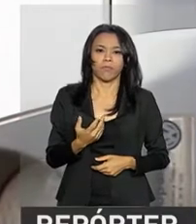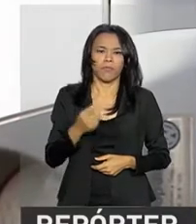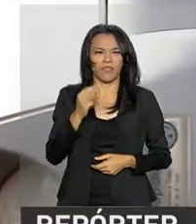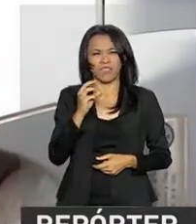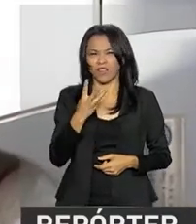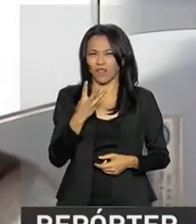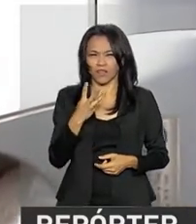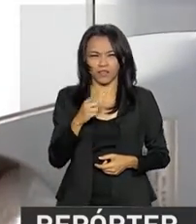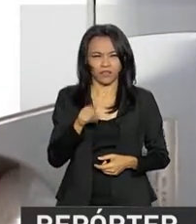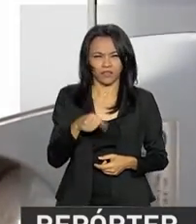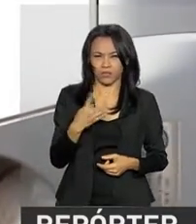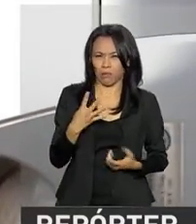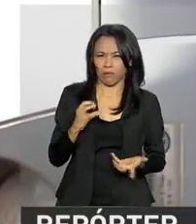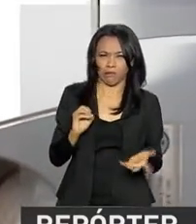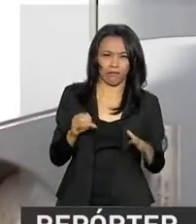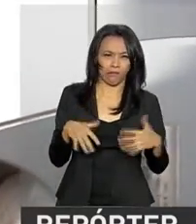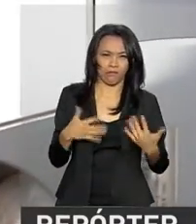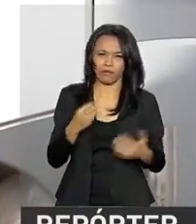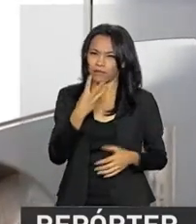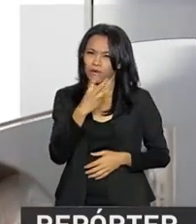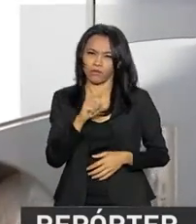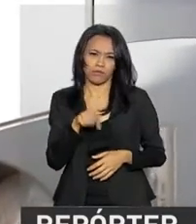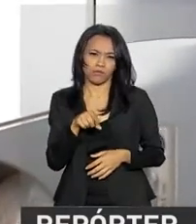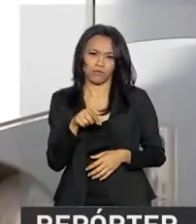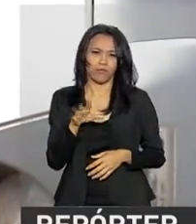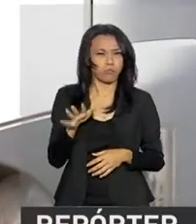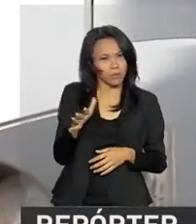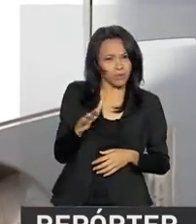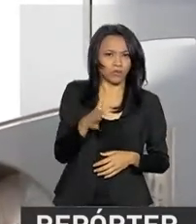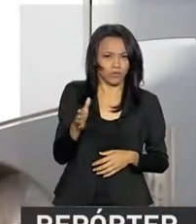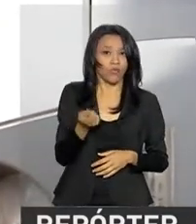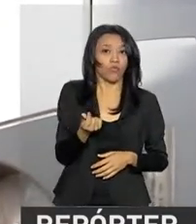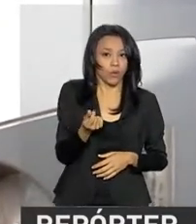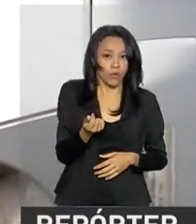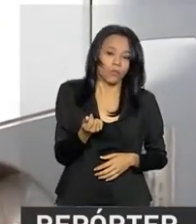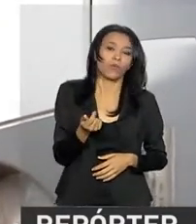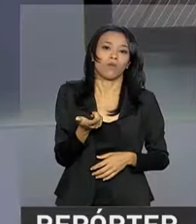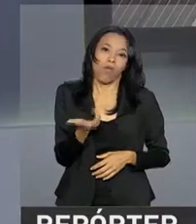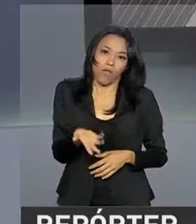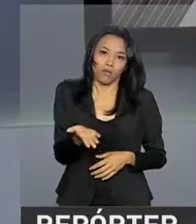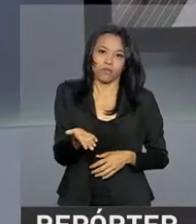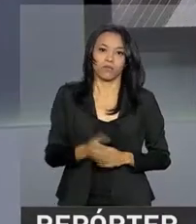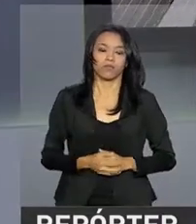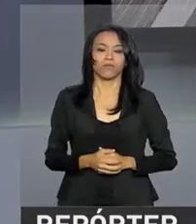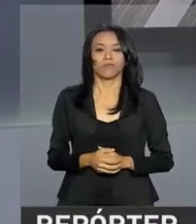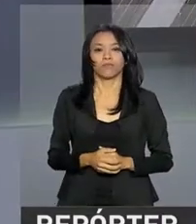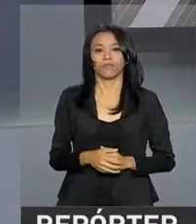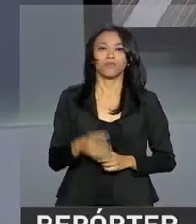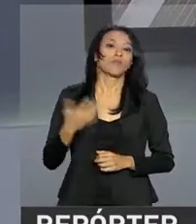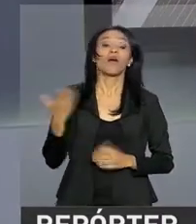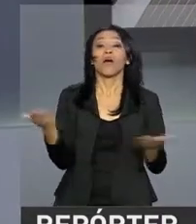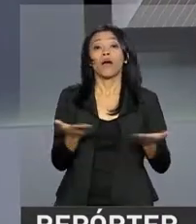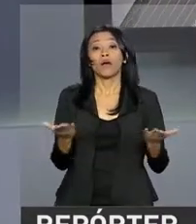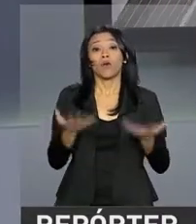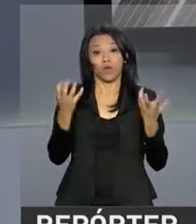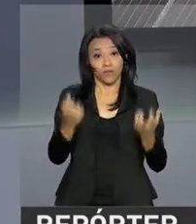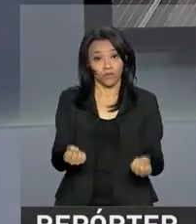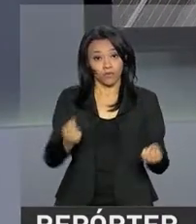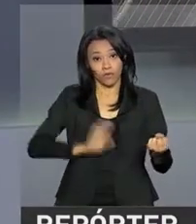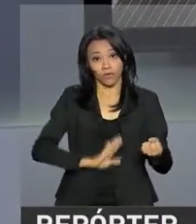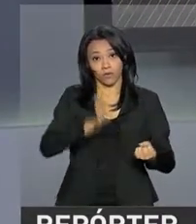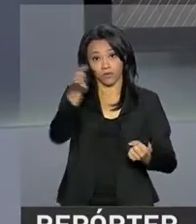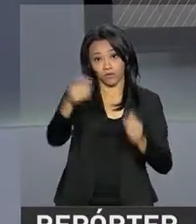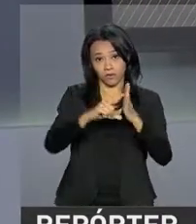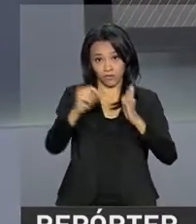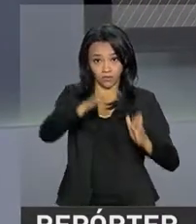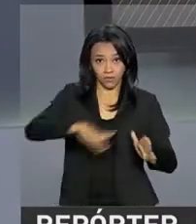alguma coisa, 3,40, 3,80 por aí lá. A média lá está essa. Nós vamos agora voltar ao Palácio do